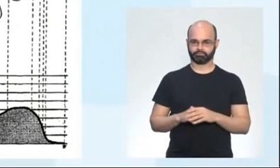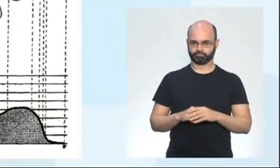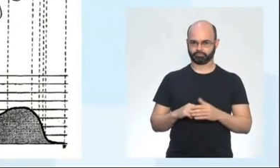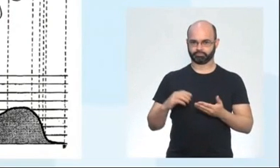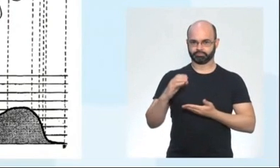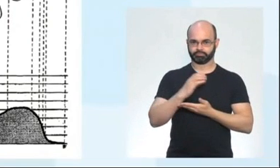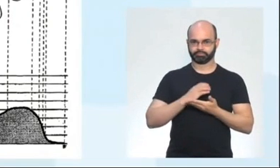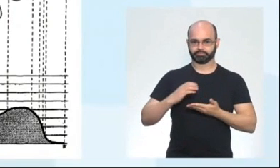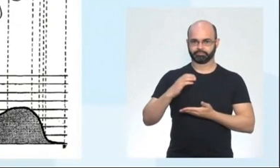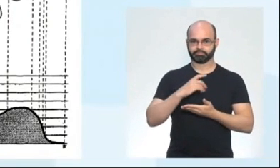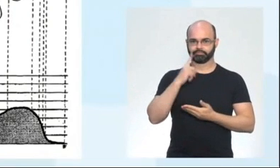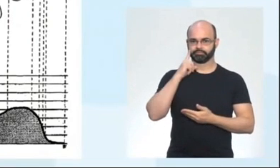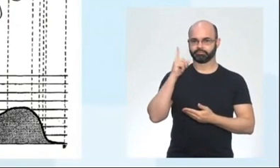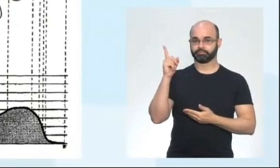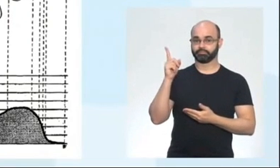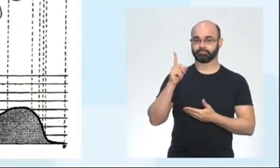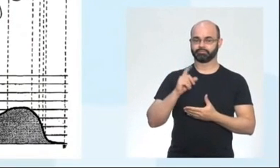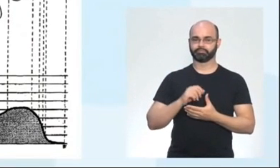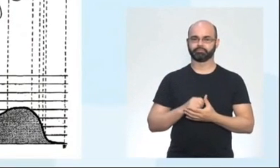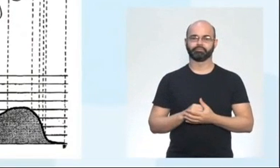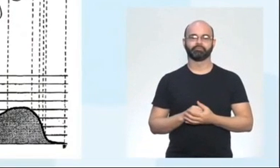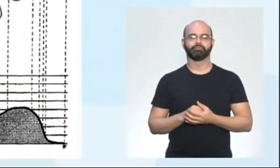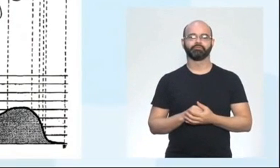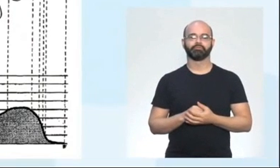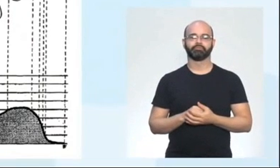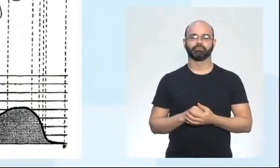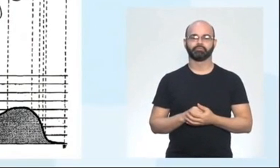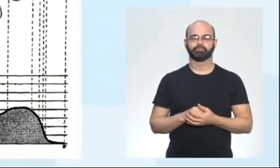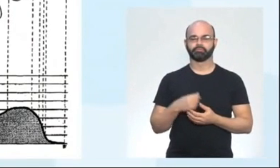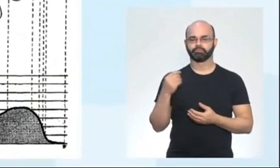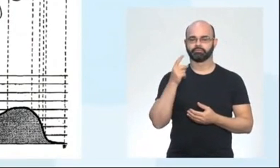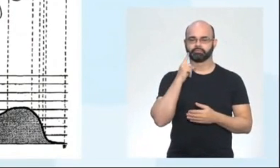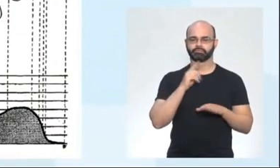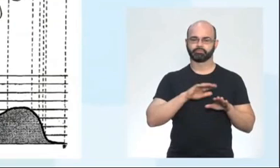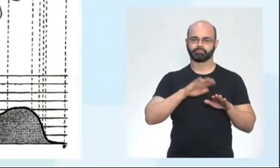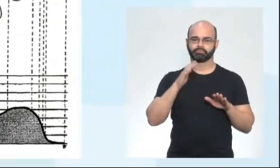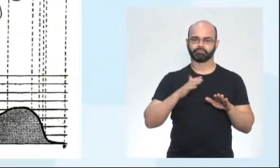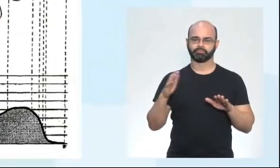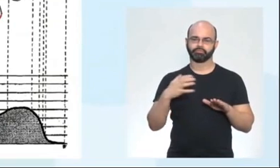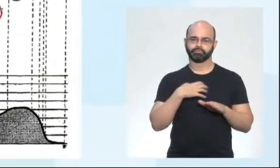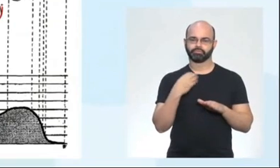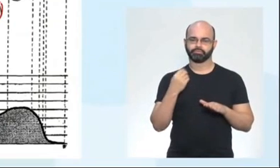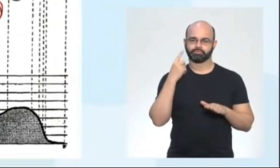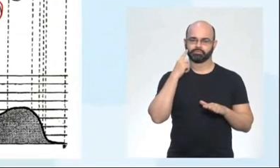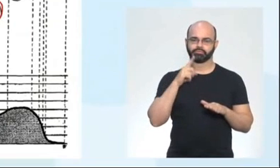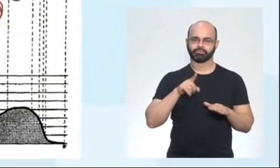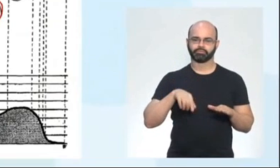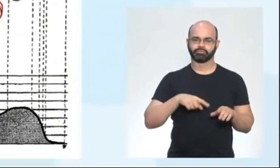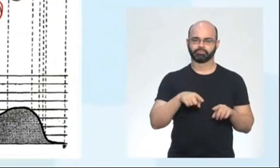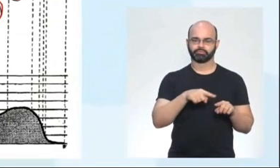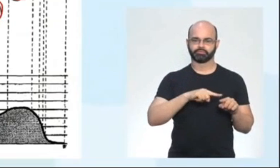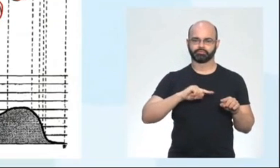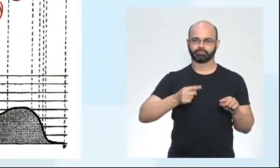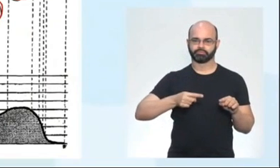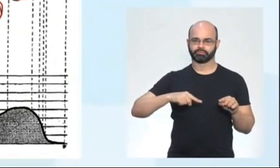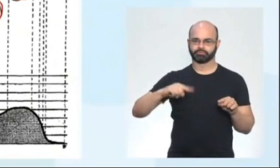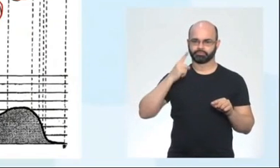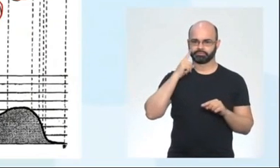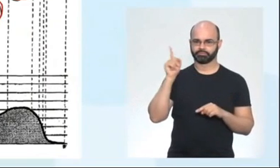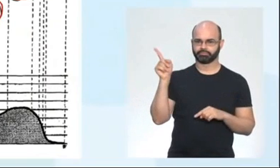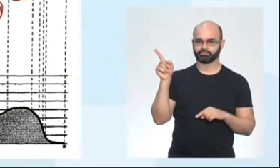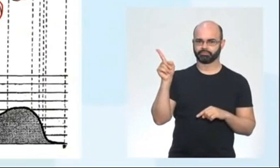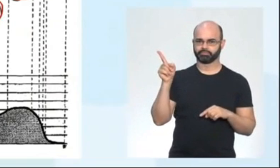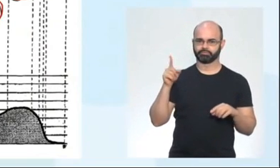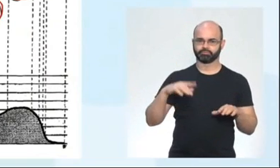topográfica, tá certo? Então, as curvas de nível, ela representa o quê? O formato, a modelagem, né,